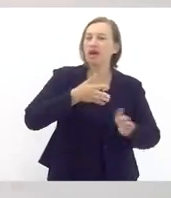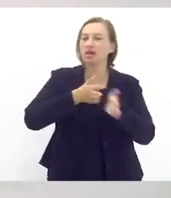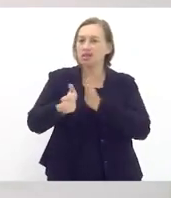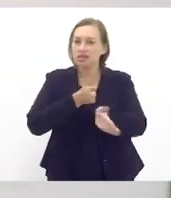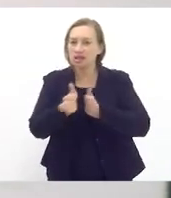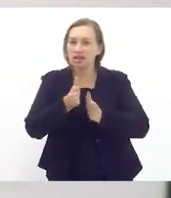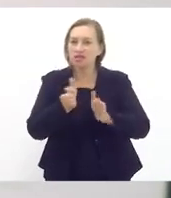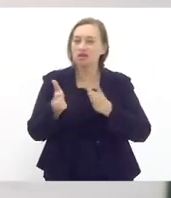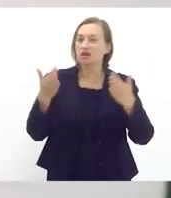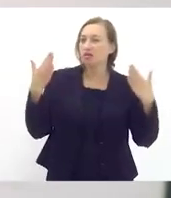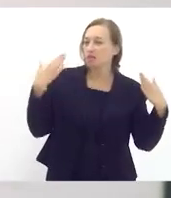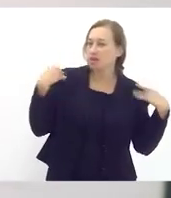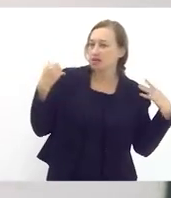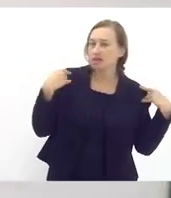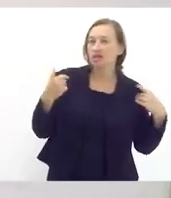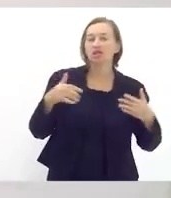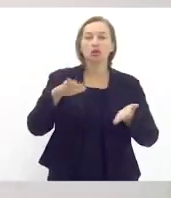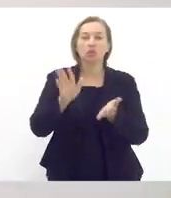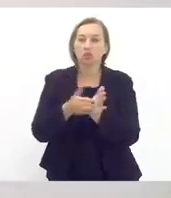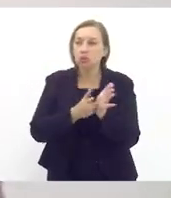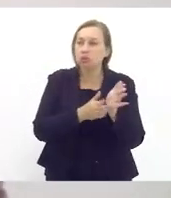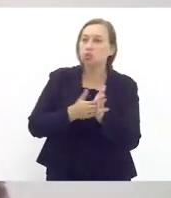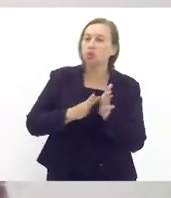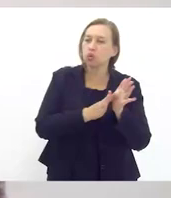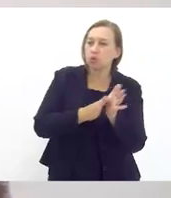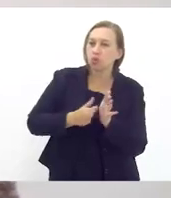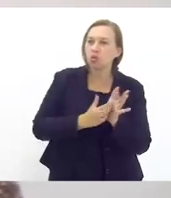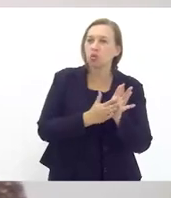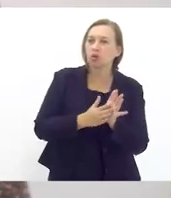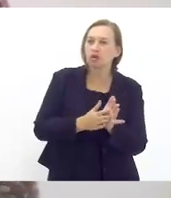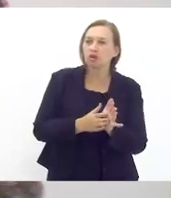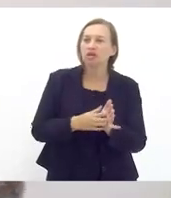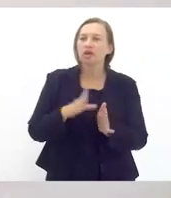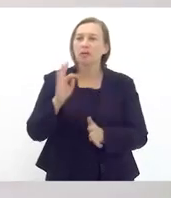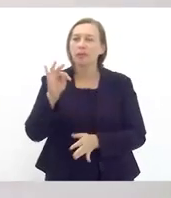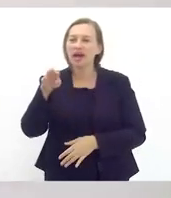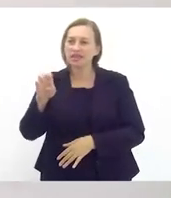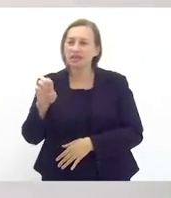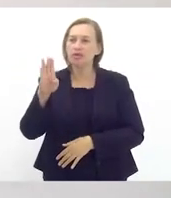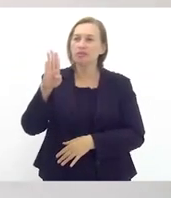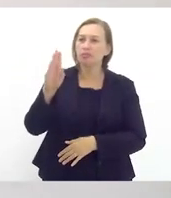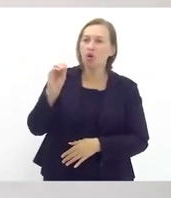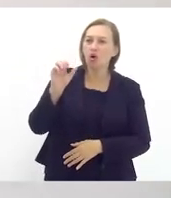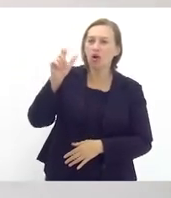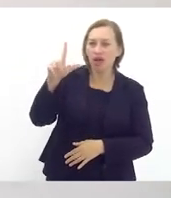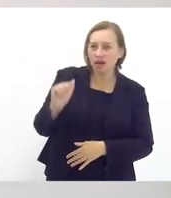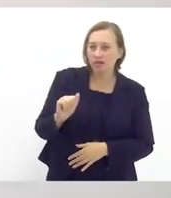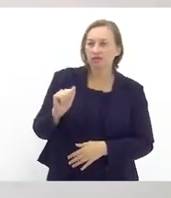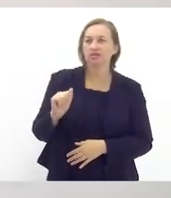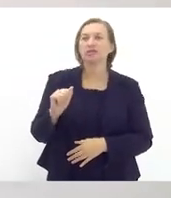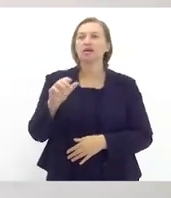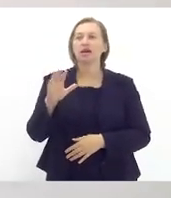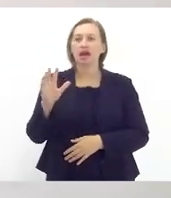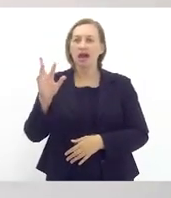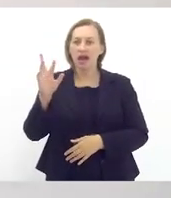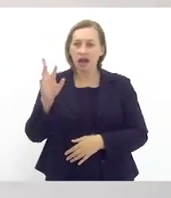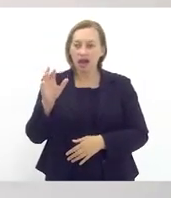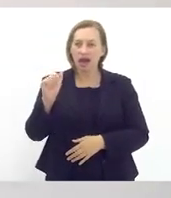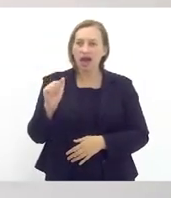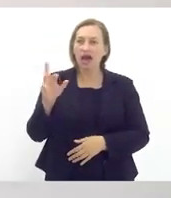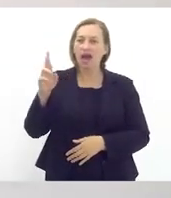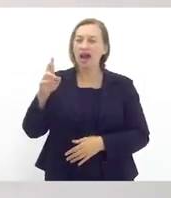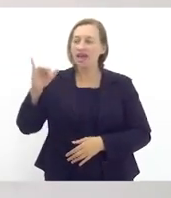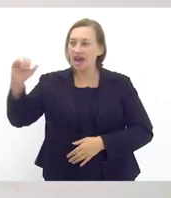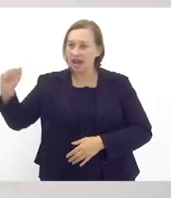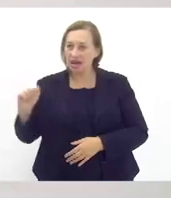ao lazer é através do Samba É através do bate-bola é através dos arraiais então para isso